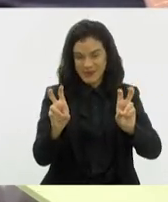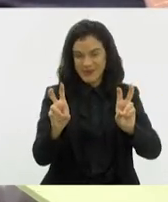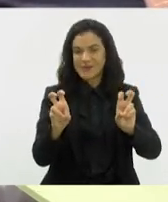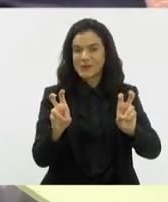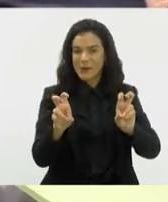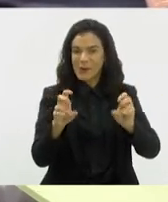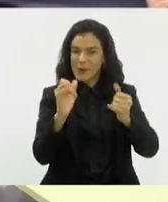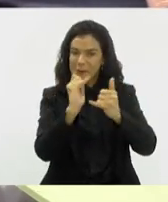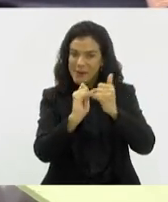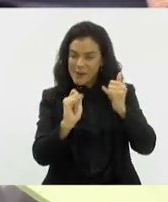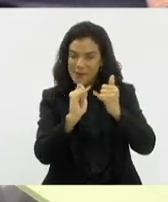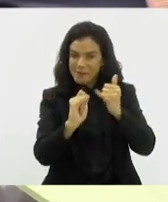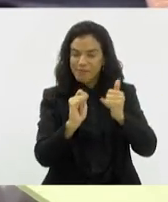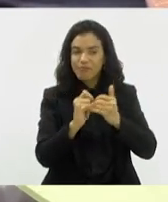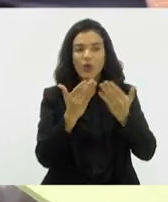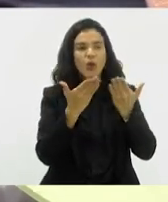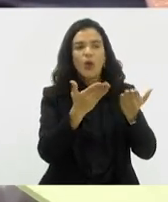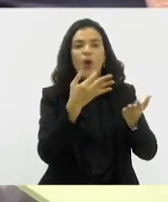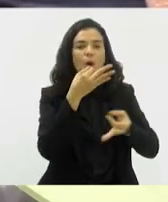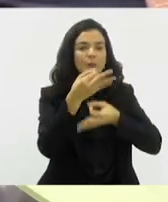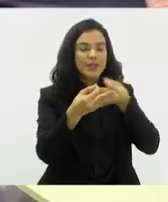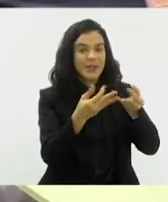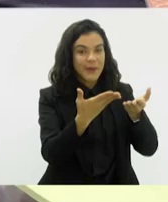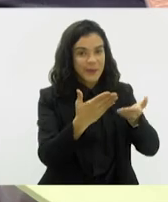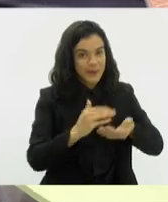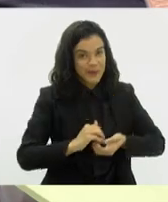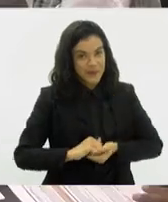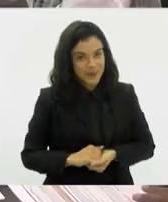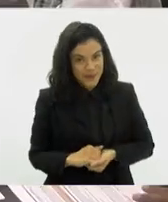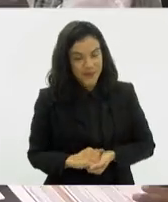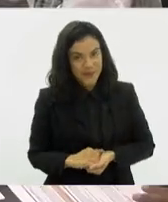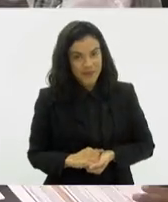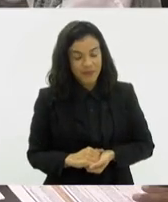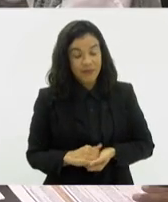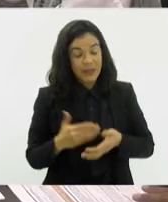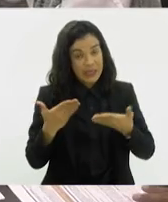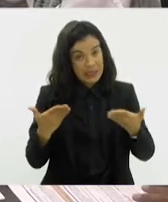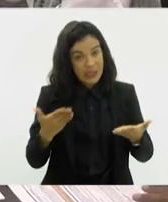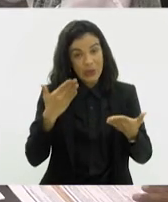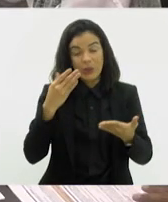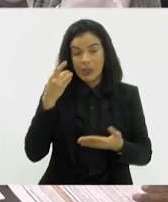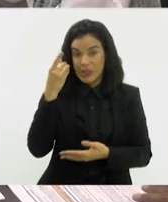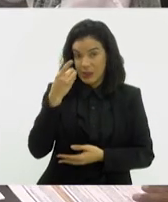assuntos similares. Qual é que é a vossa opinião? Bom, deputado Carlos Mendes,